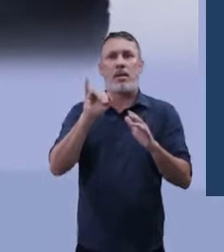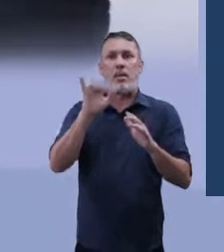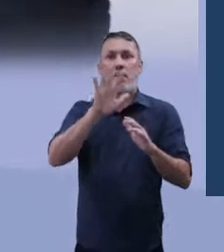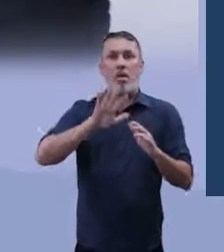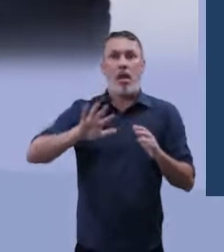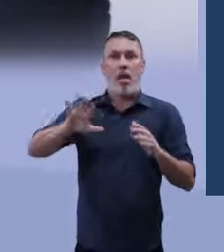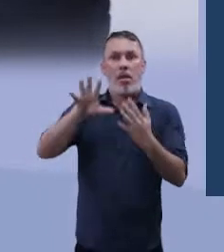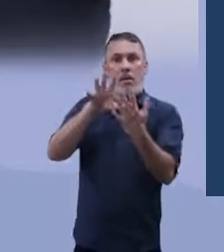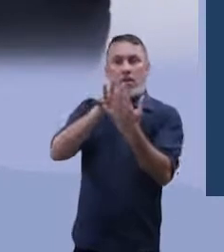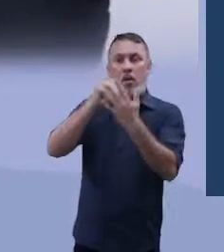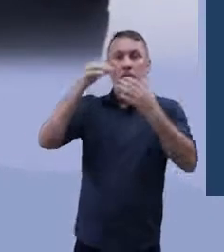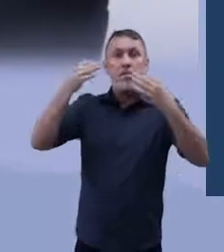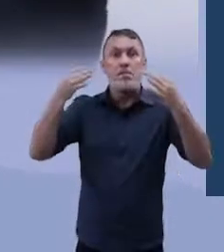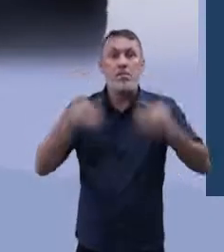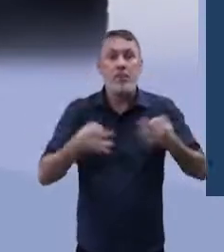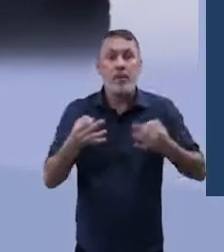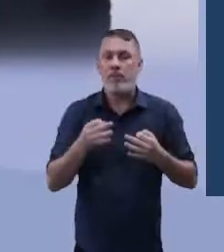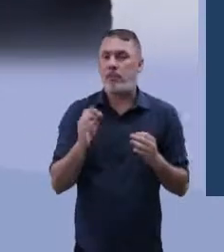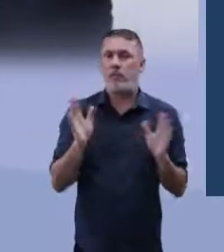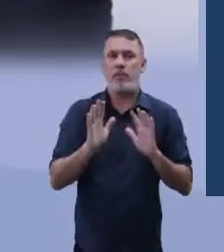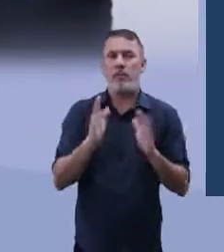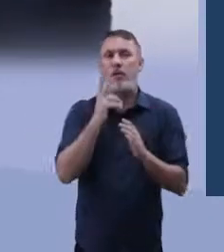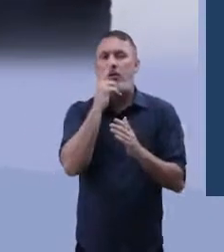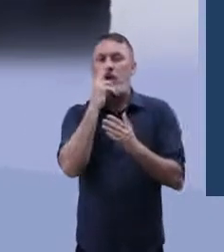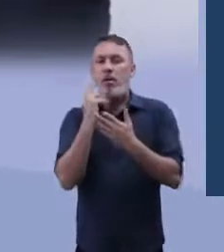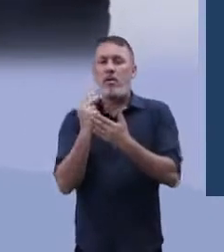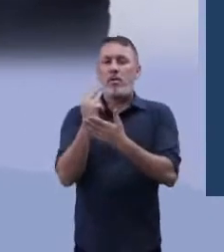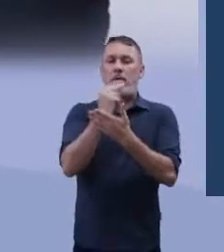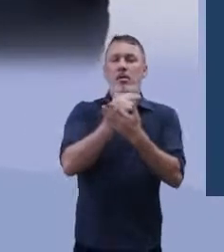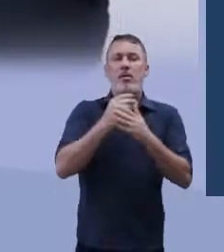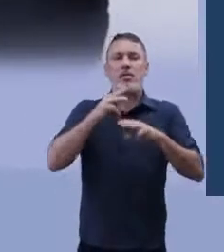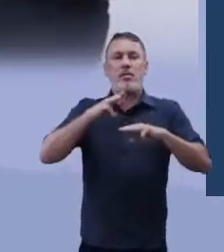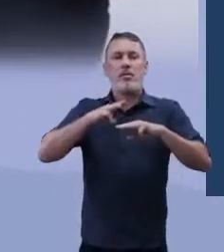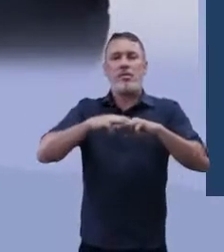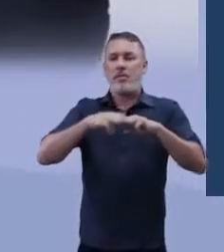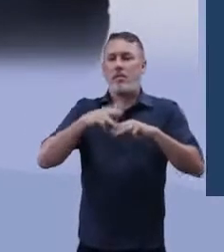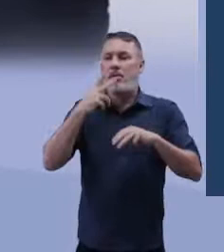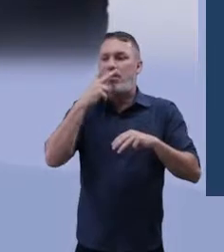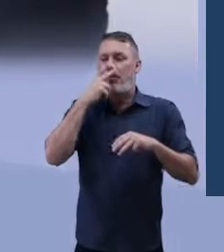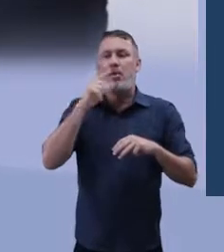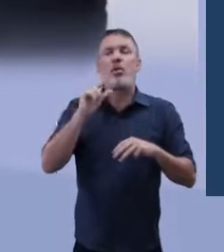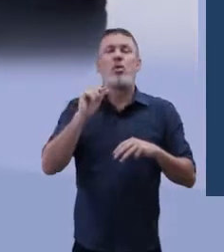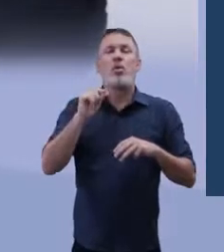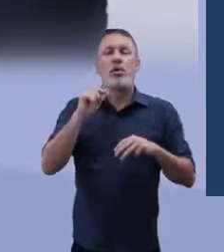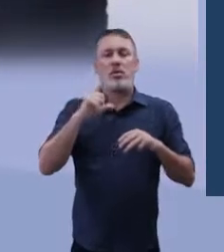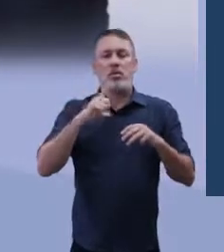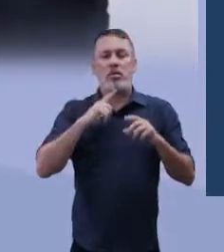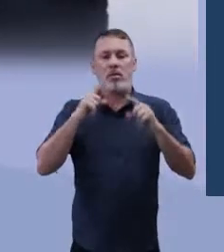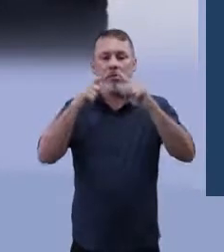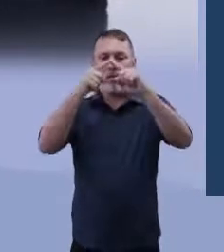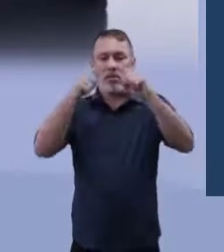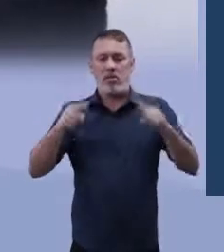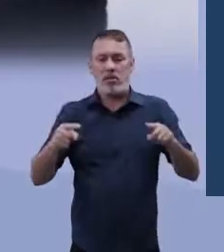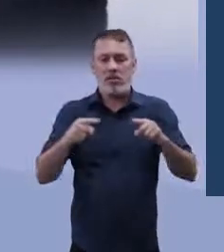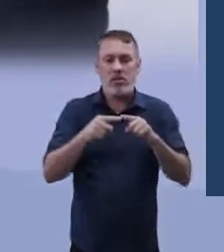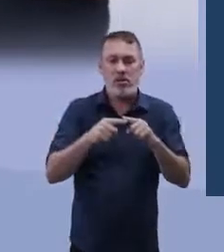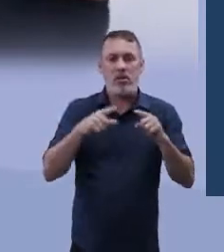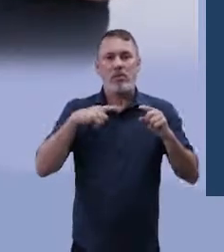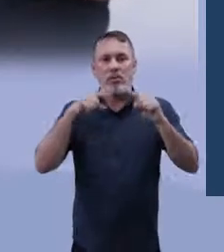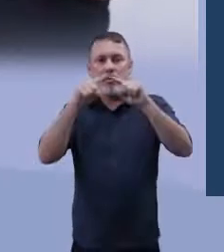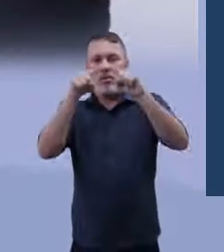as imagens, por causa desse nome, elas recebem a forma de cubos, de cones,